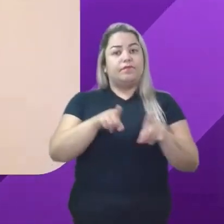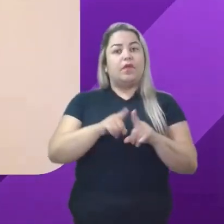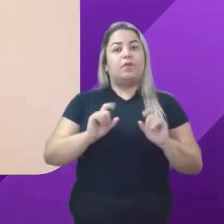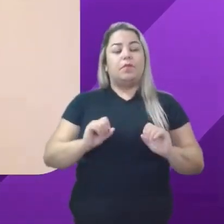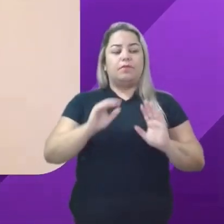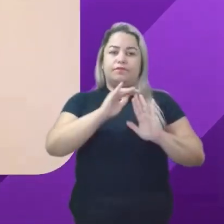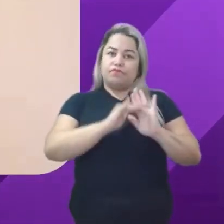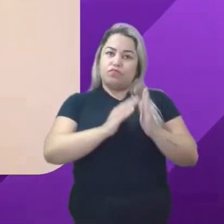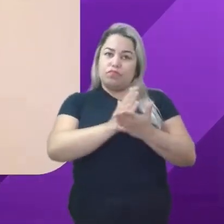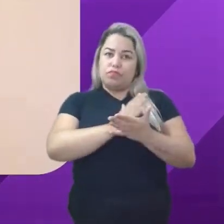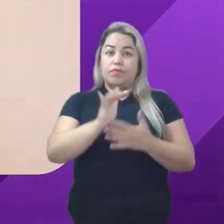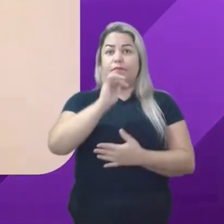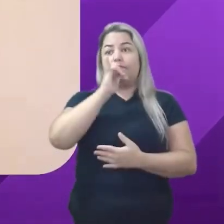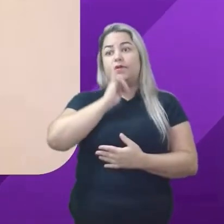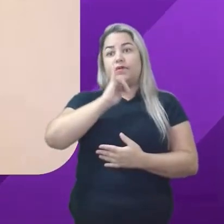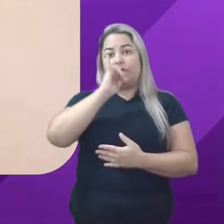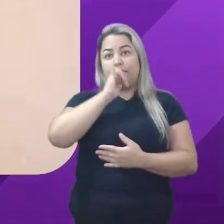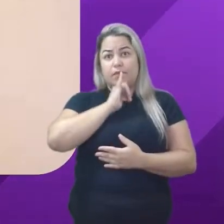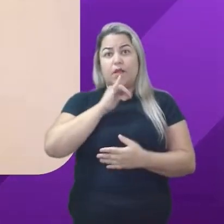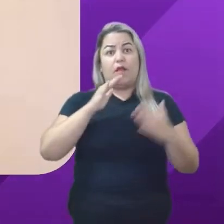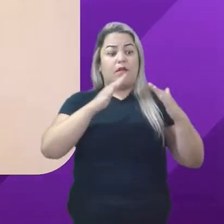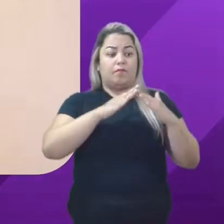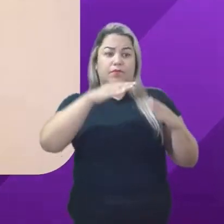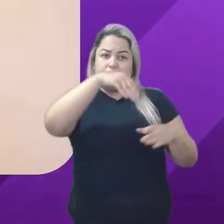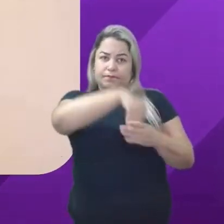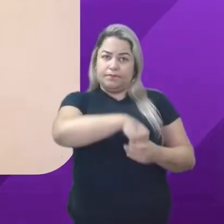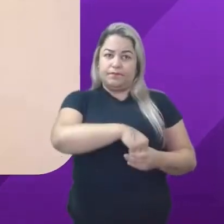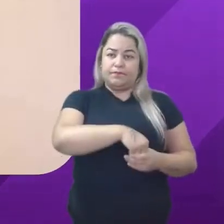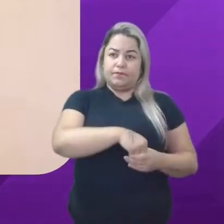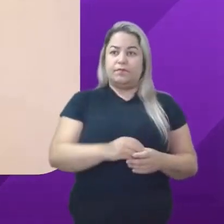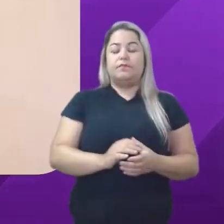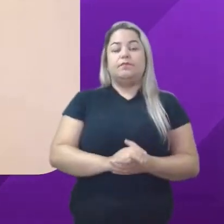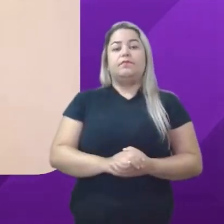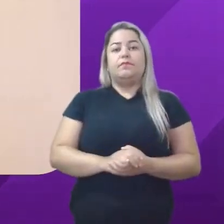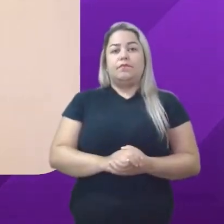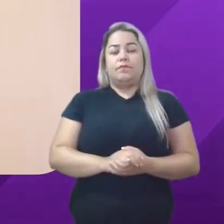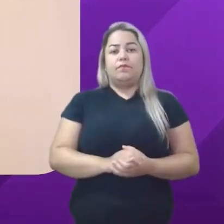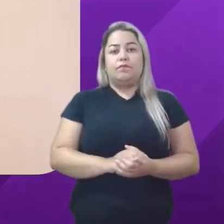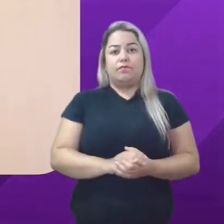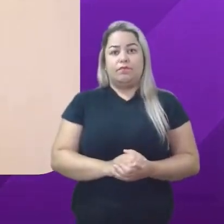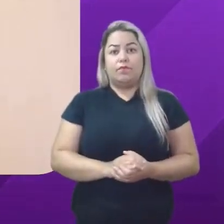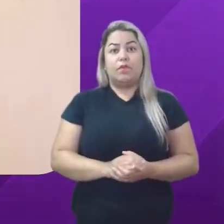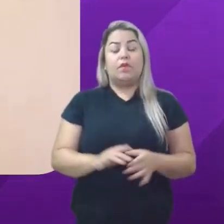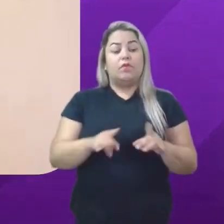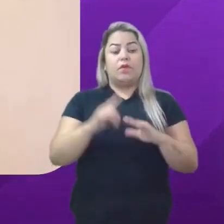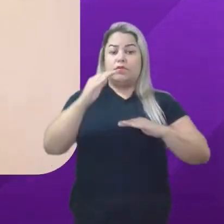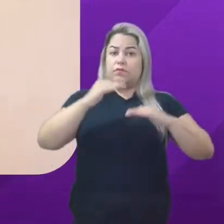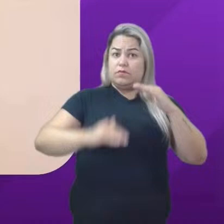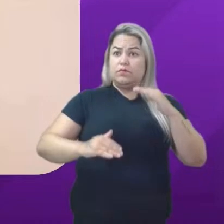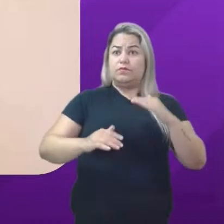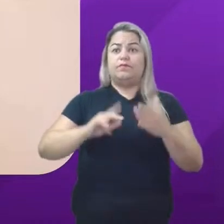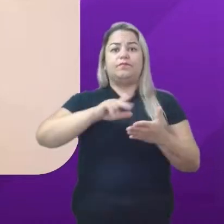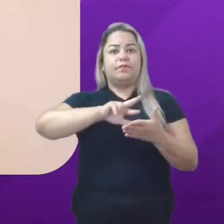algumas questões, como, por exemplo, a moradia. E dentro dessa perspectiva, a desigualdade de